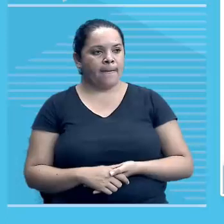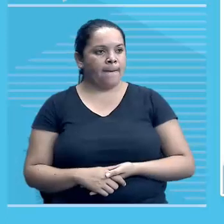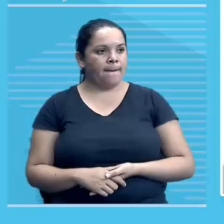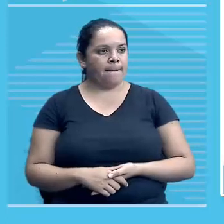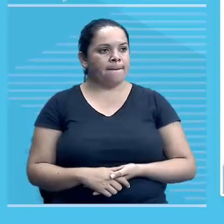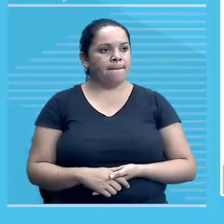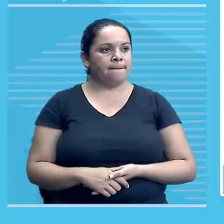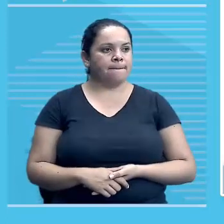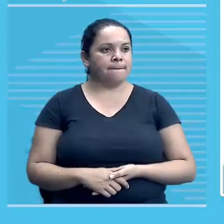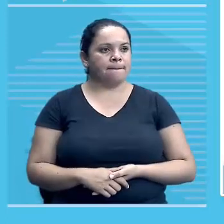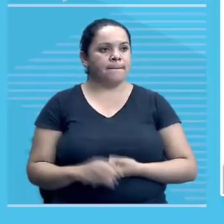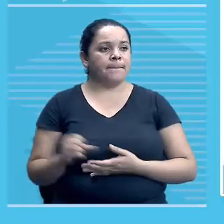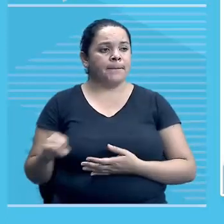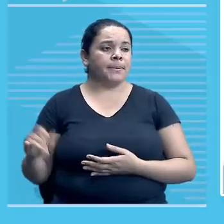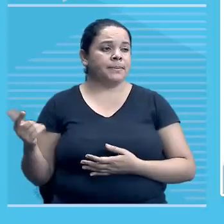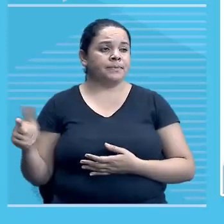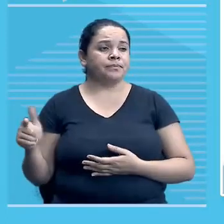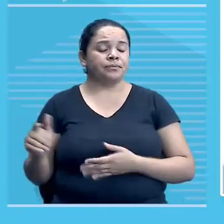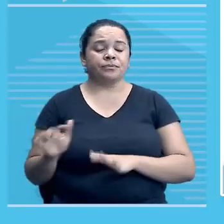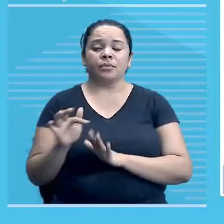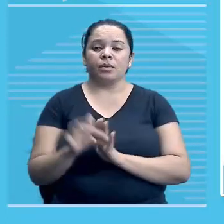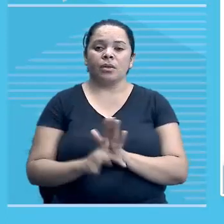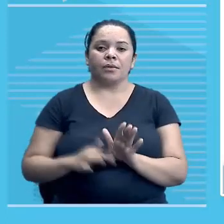sem ter que usar a fórmula de Bhaskara.